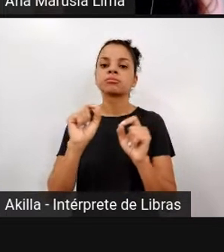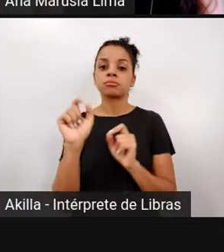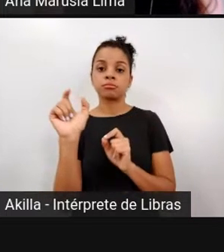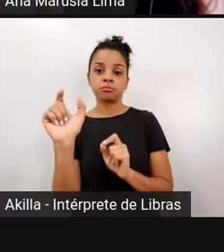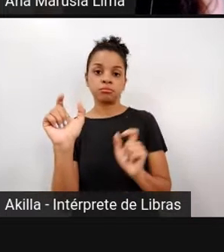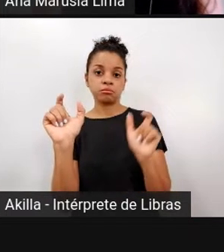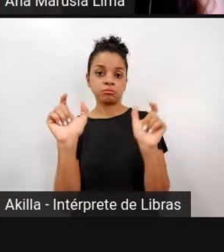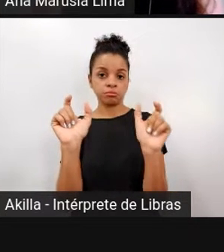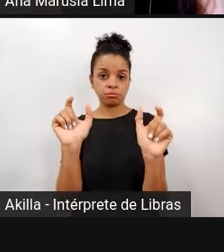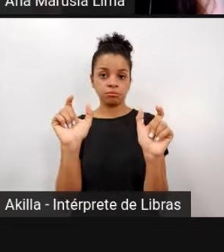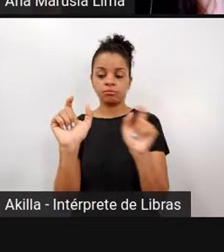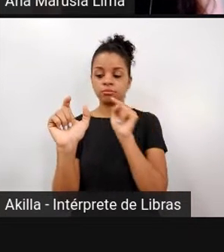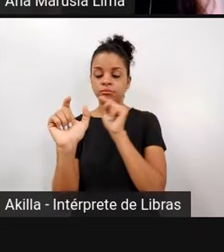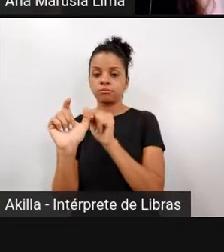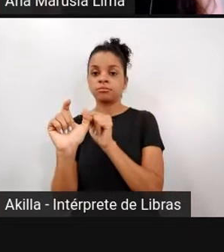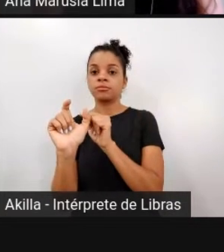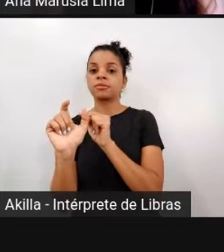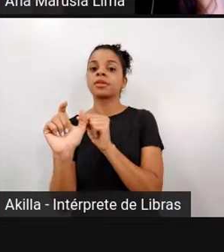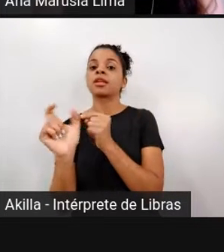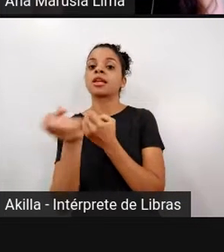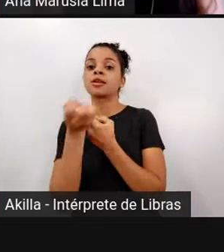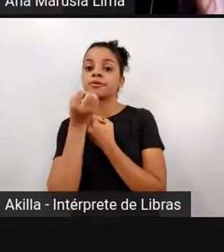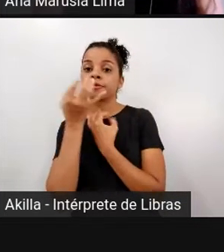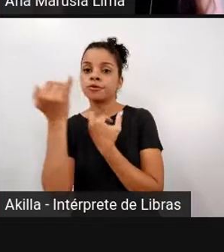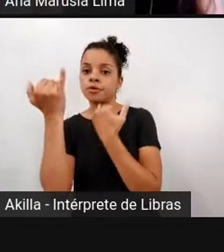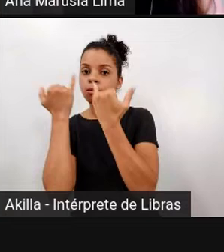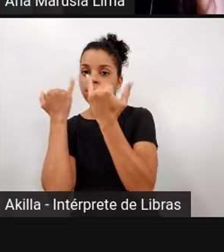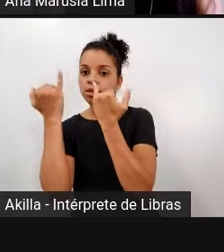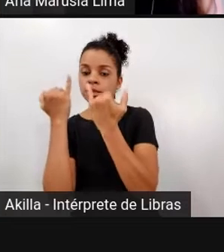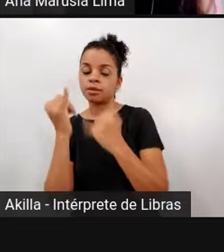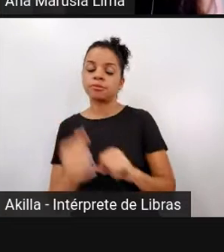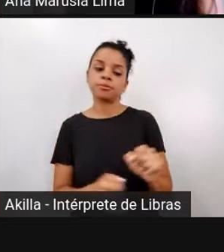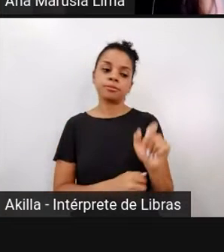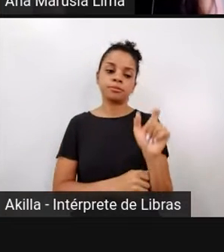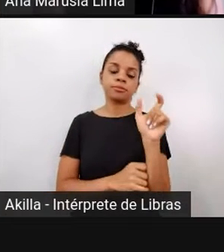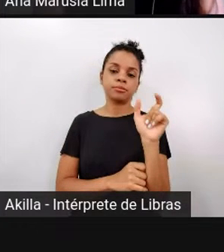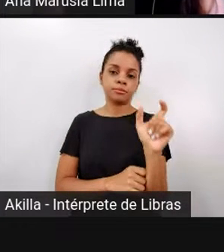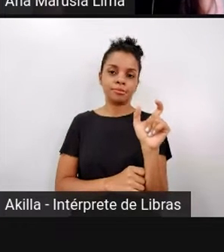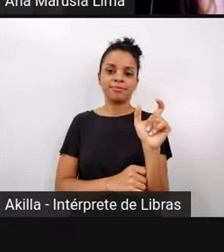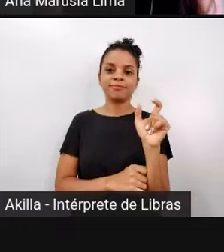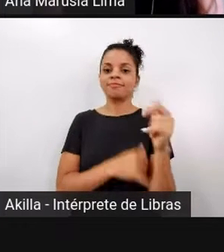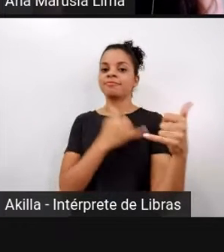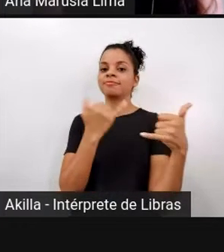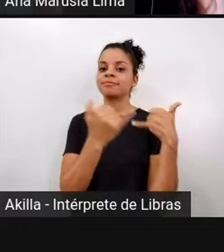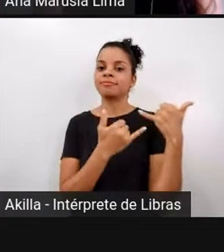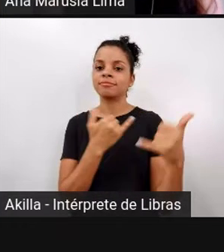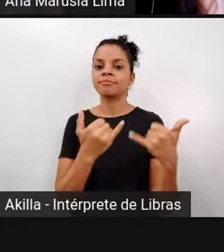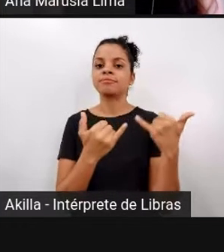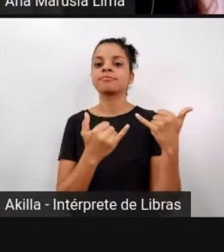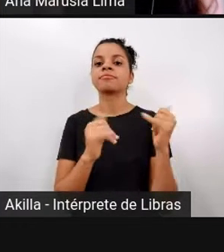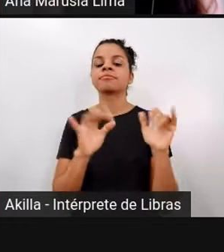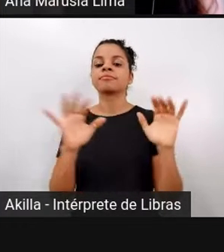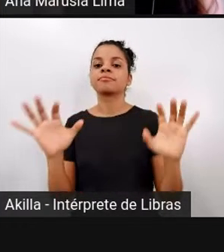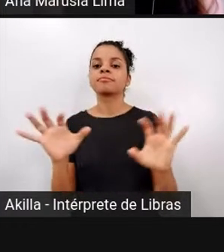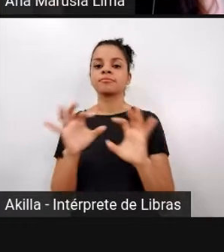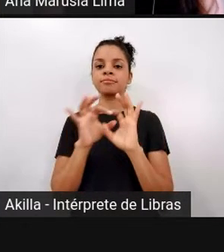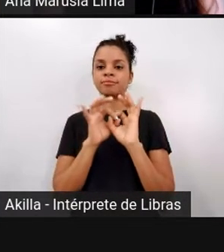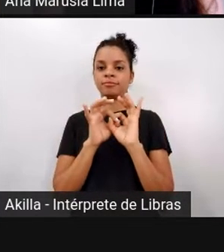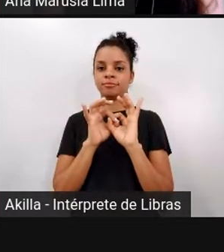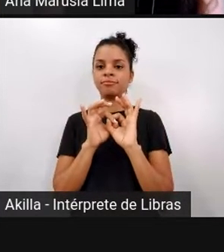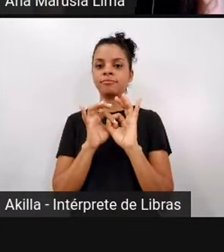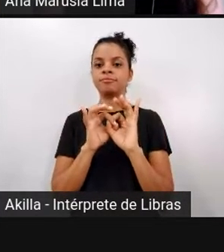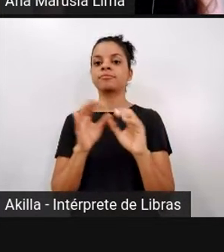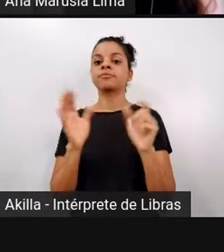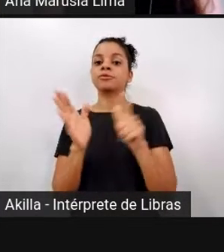já vimos, ela é muito voltada para o jornalismo e também o jornalismo político. Por isso que o Marinov vai falar que o